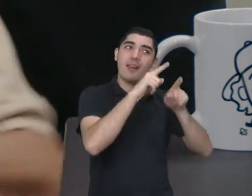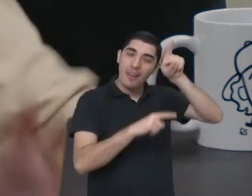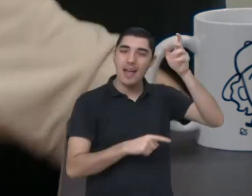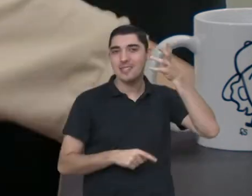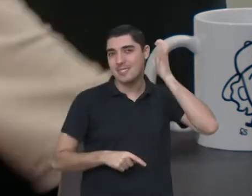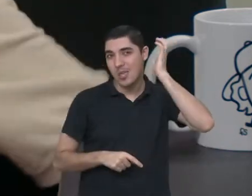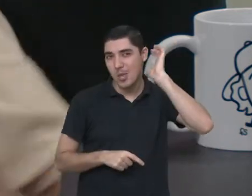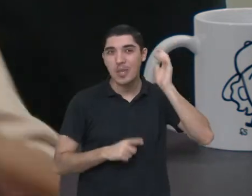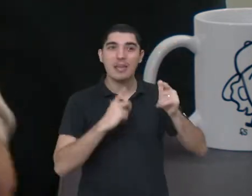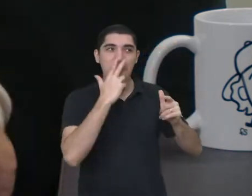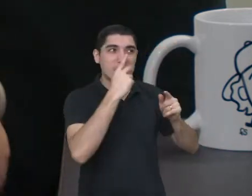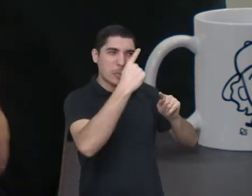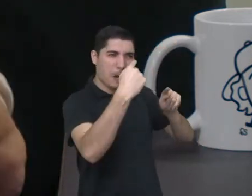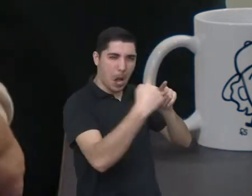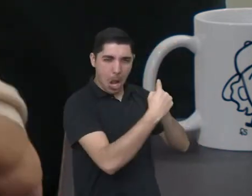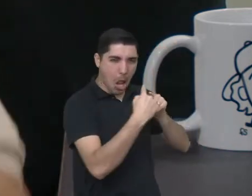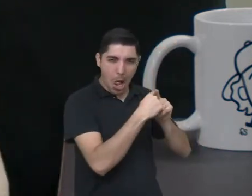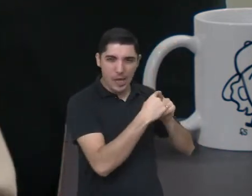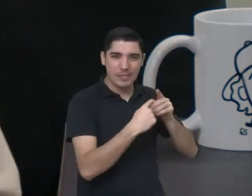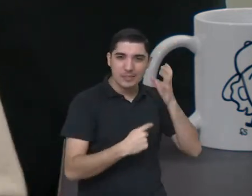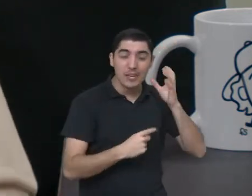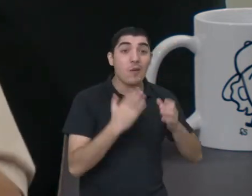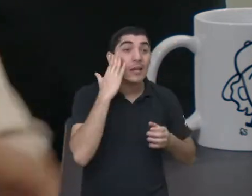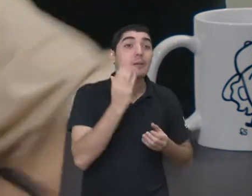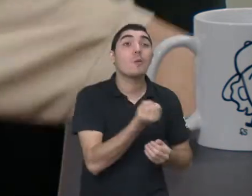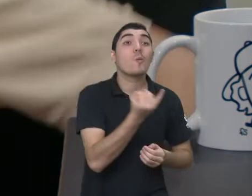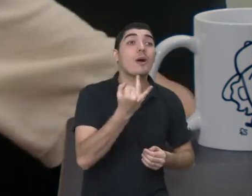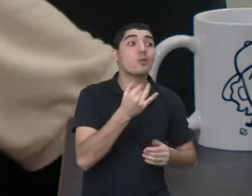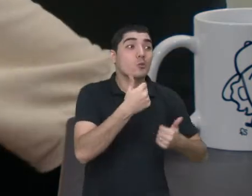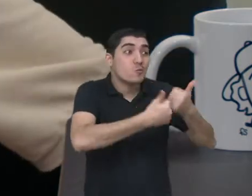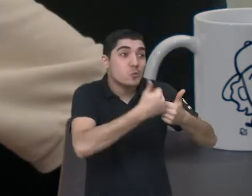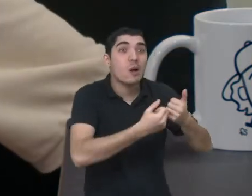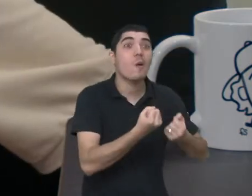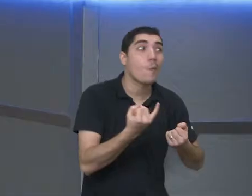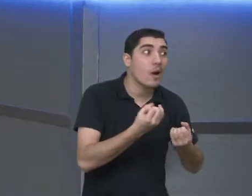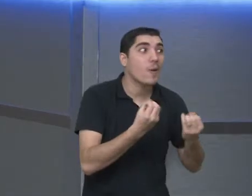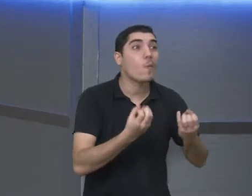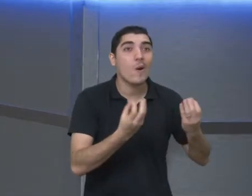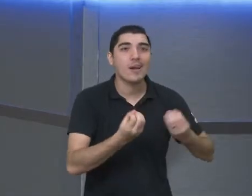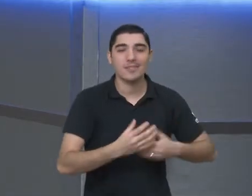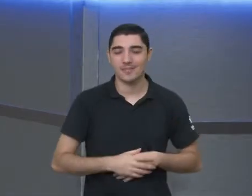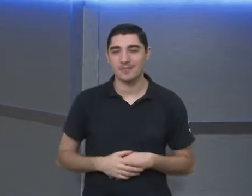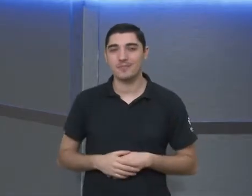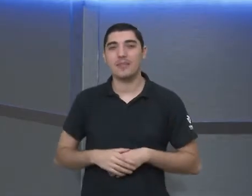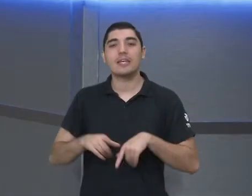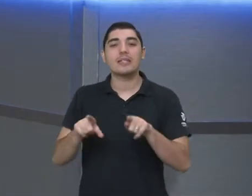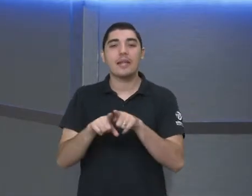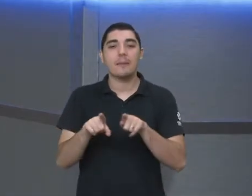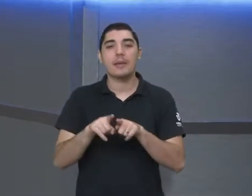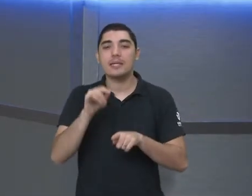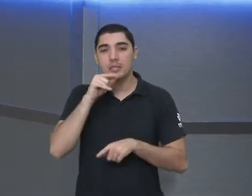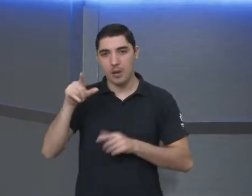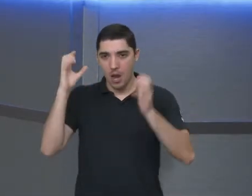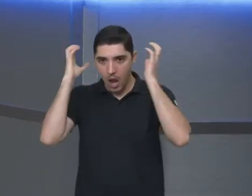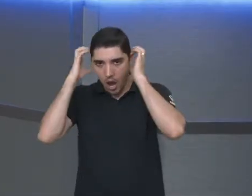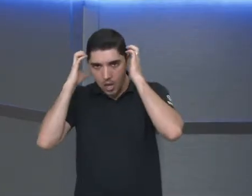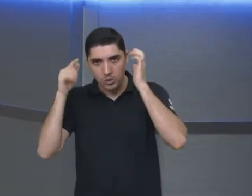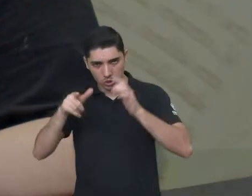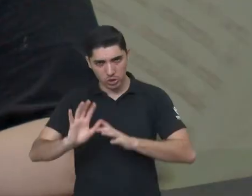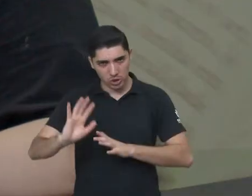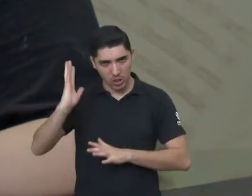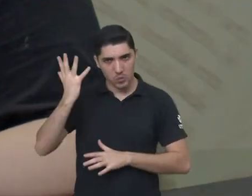na plataforma e tinha que dar a saída. Você já perdeu o ônibus de anunciar? Aí eu pegava o ônibus urbano